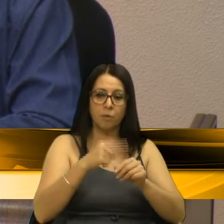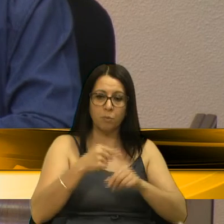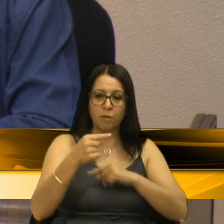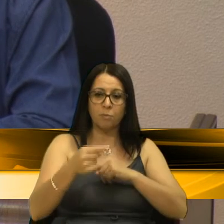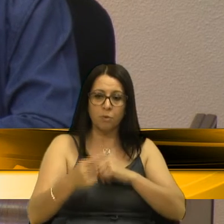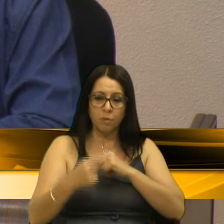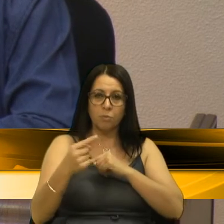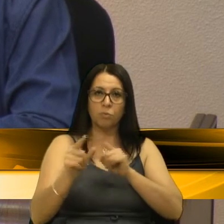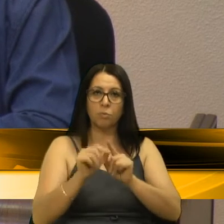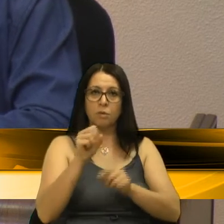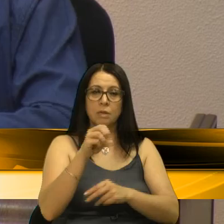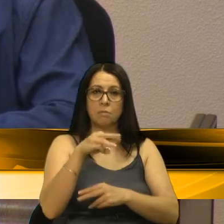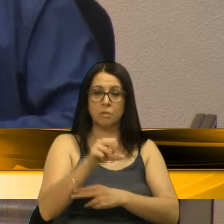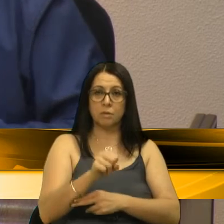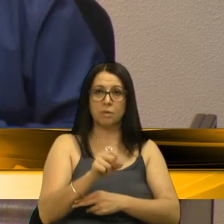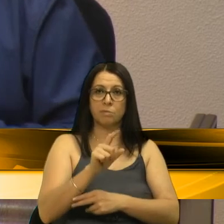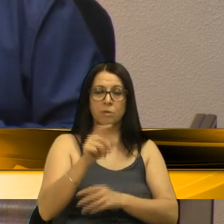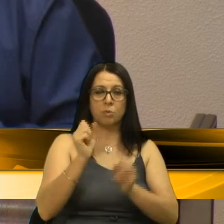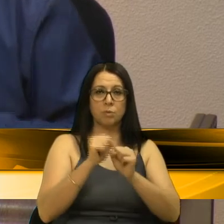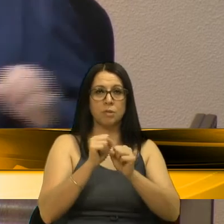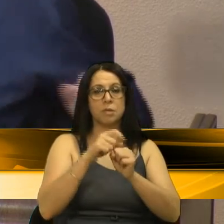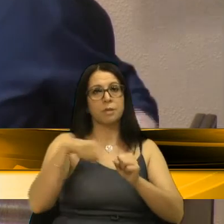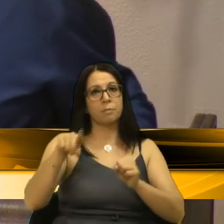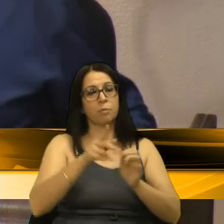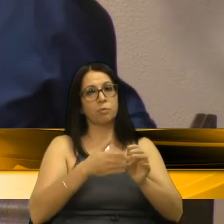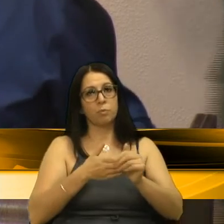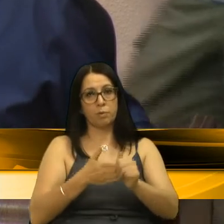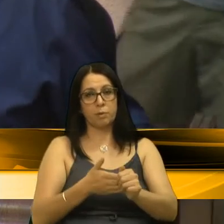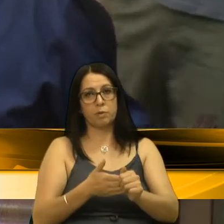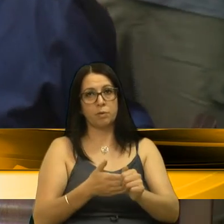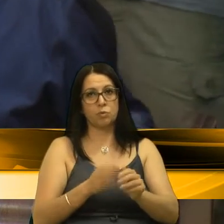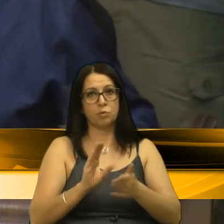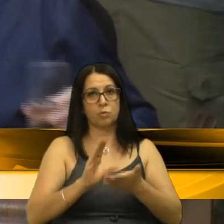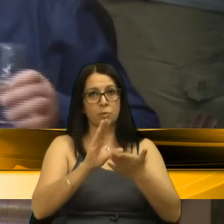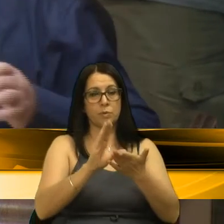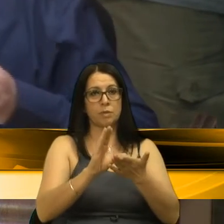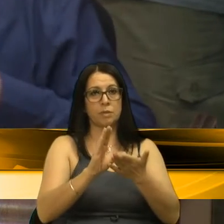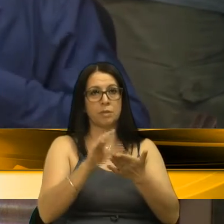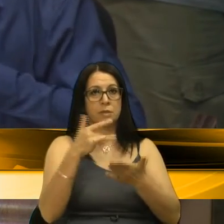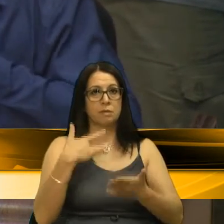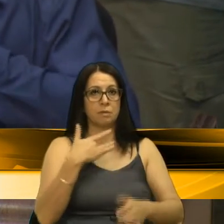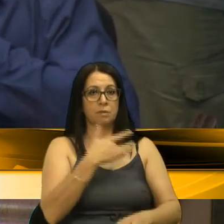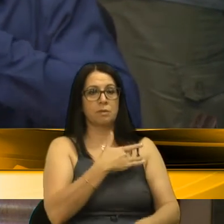sobre o CMS no sistema de acompanhamento de conselhos da saúde.